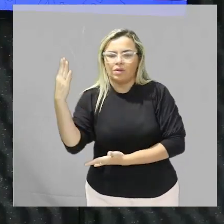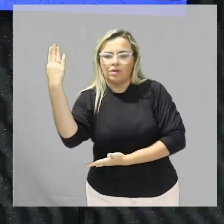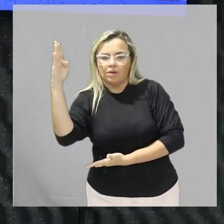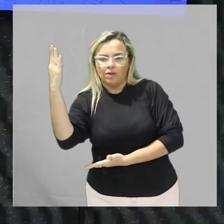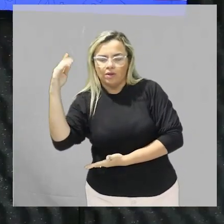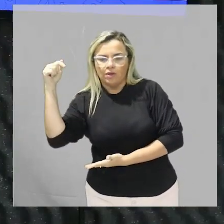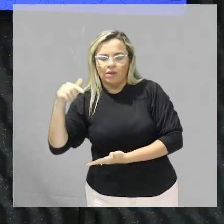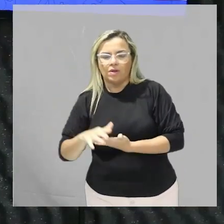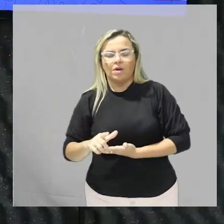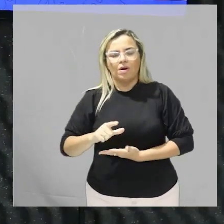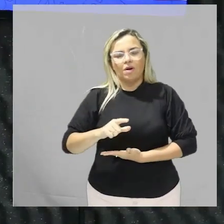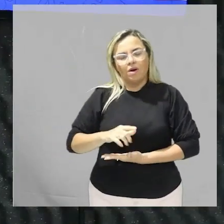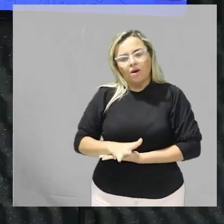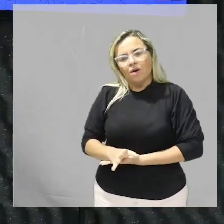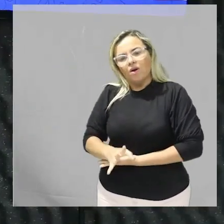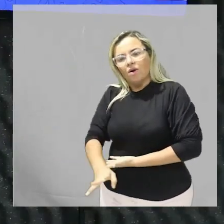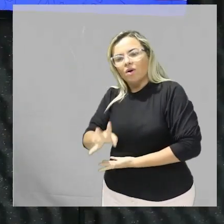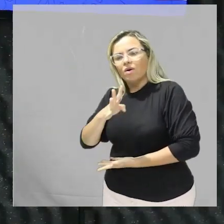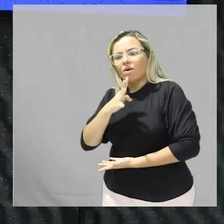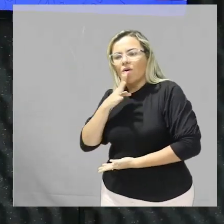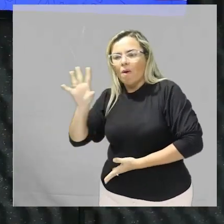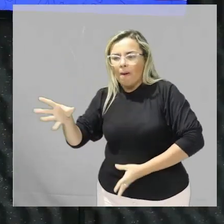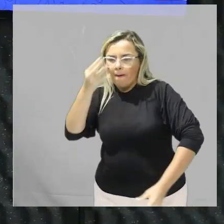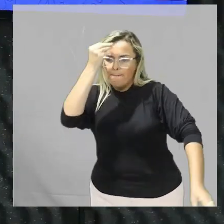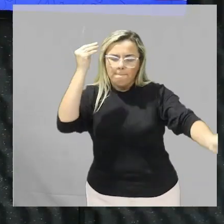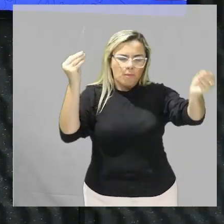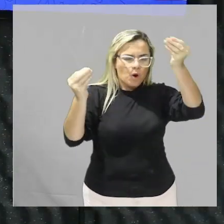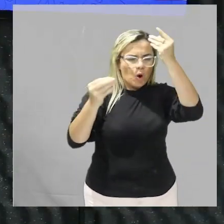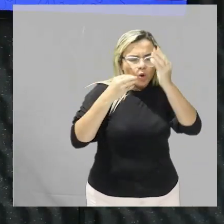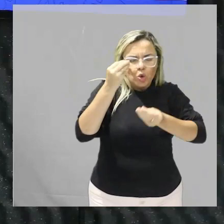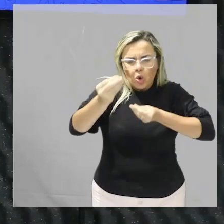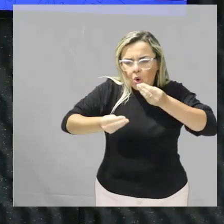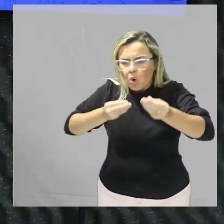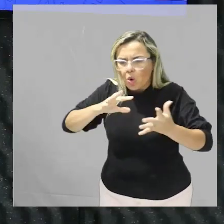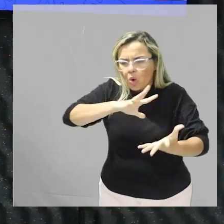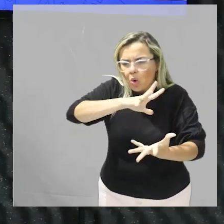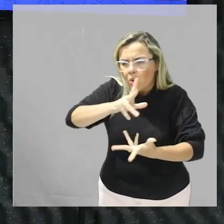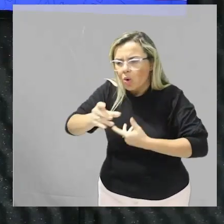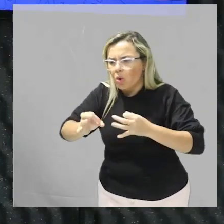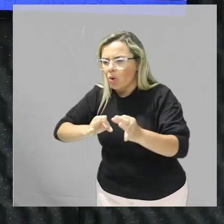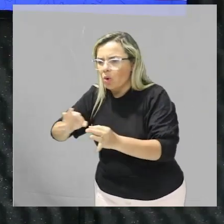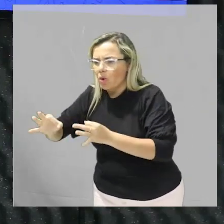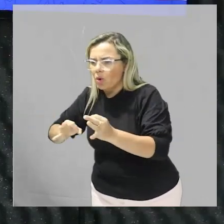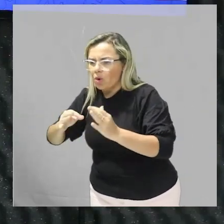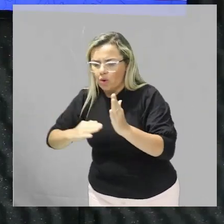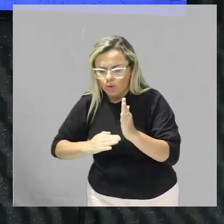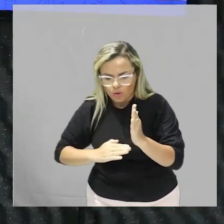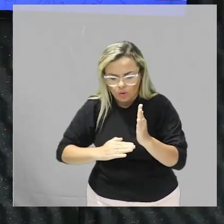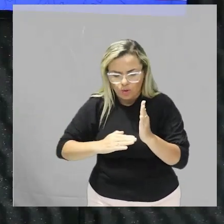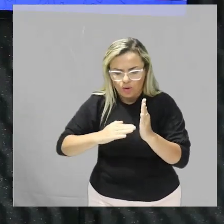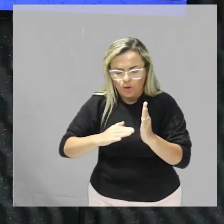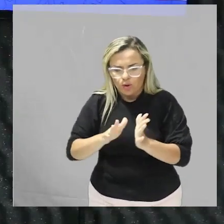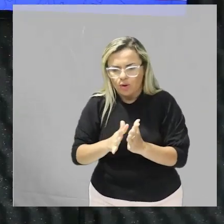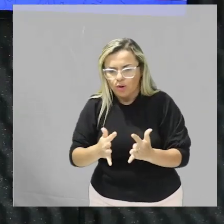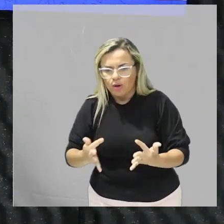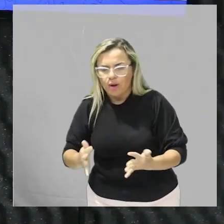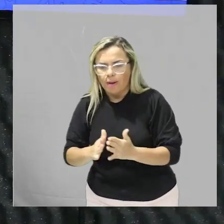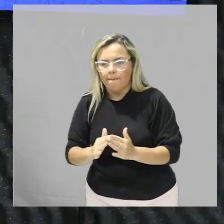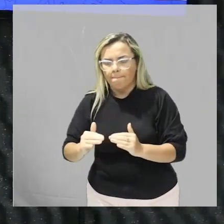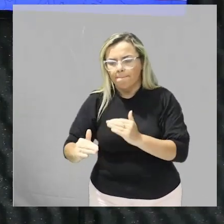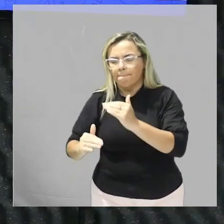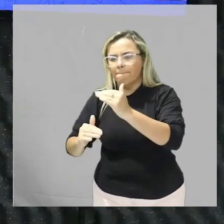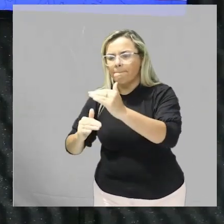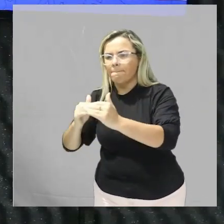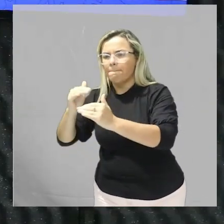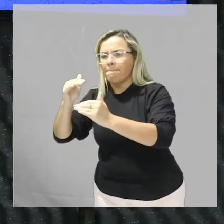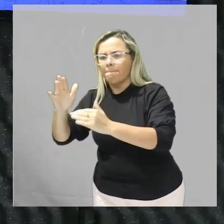consiste em adquirir conhecimentos de como o mundo se organiza, desde os níveis mais simples até os